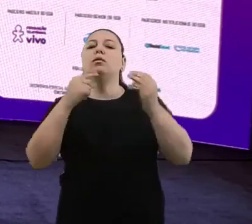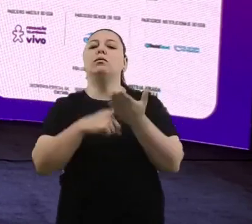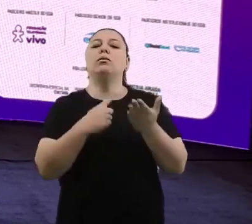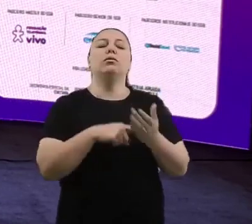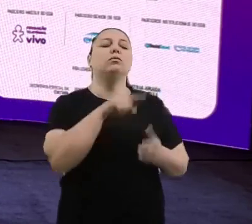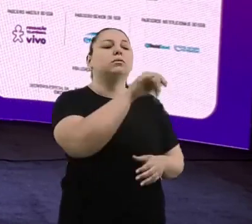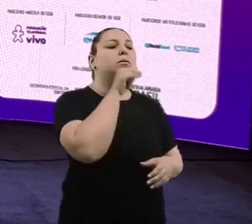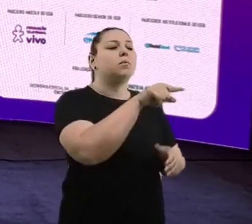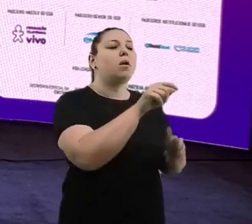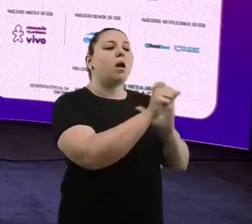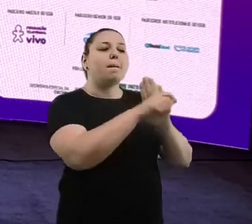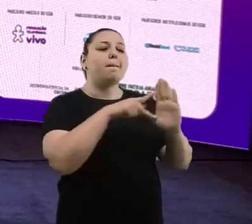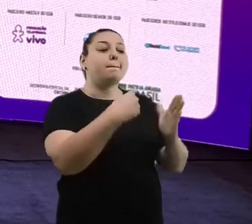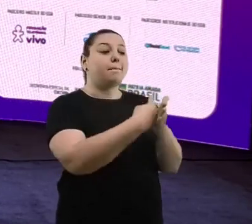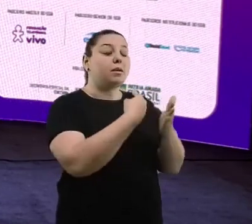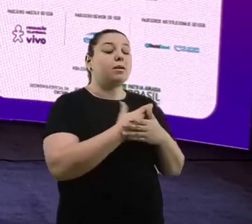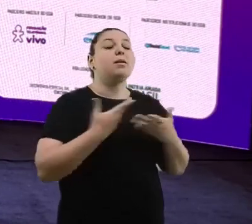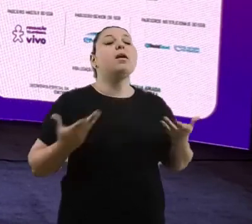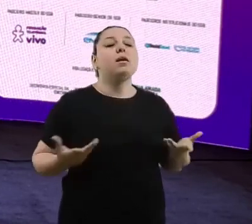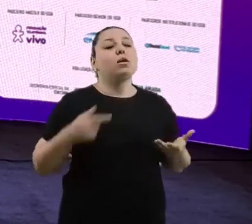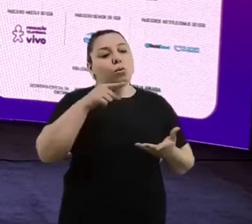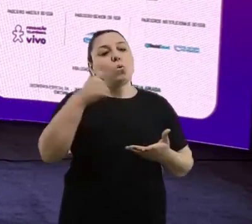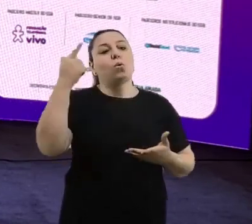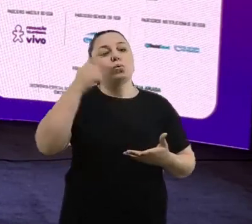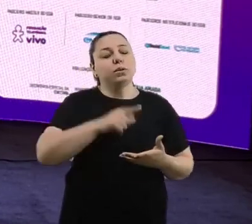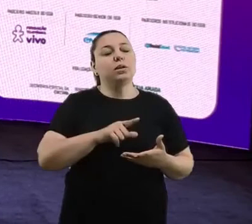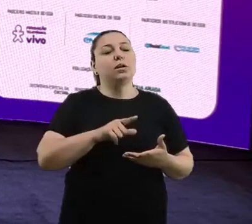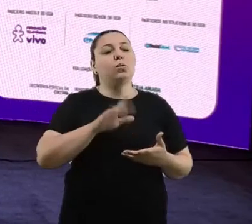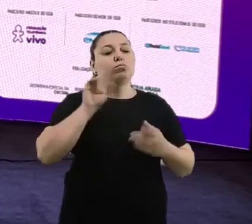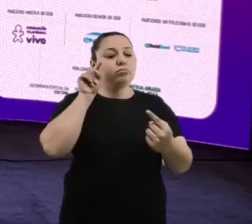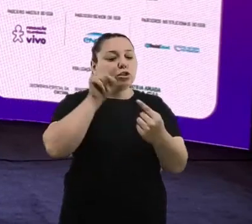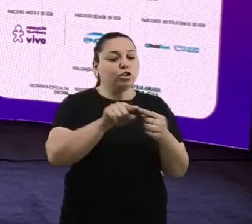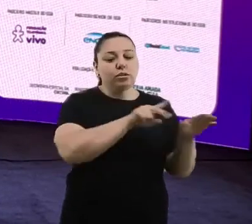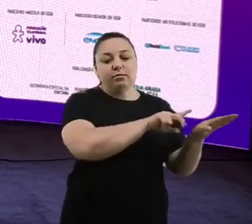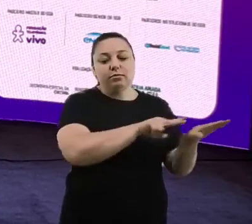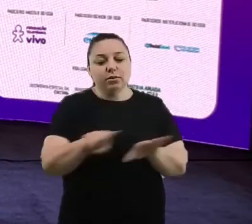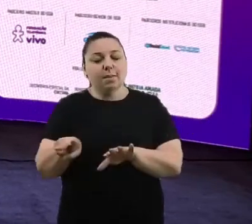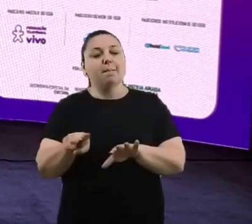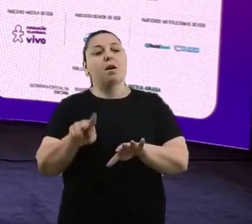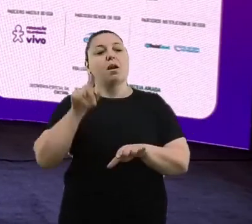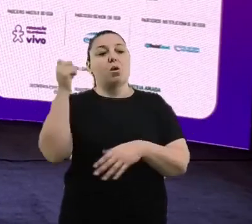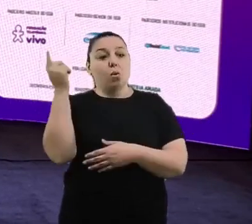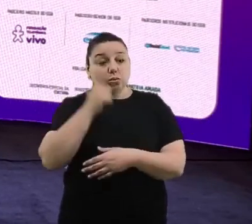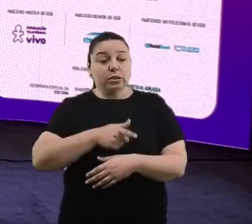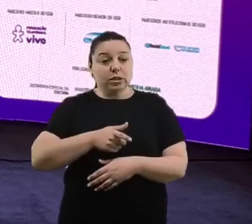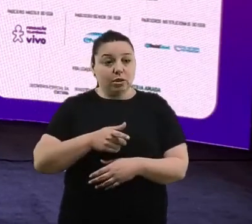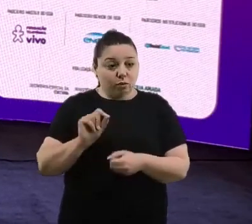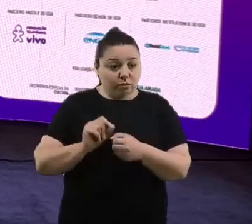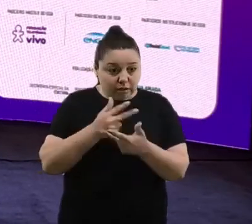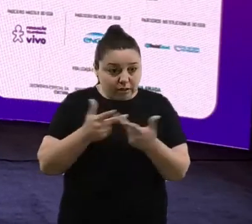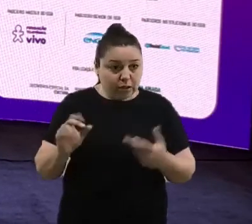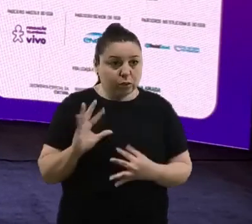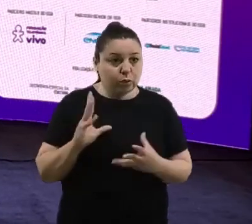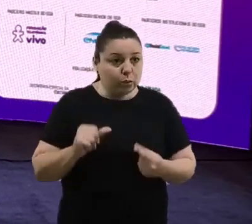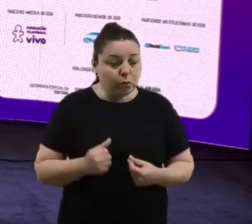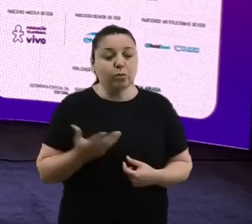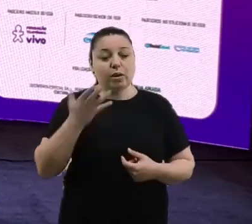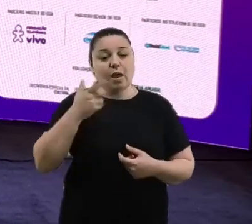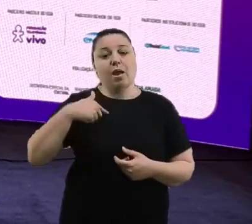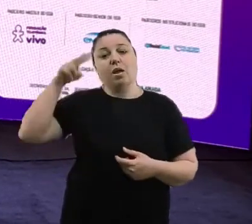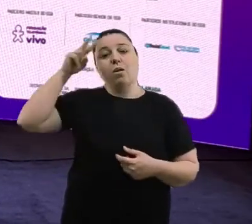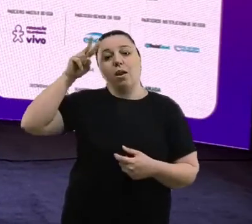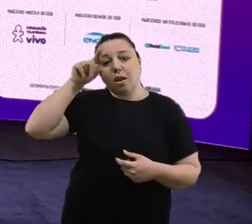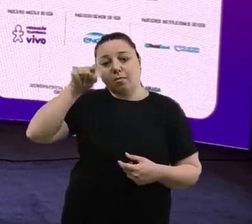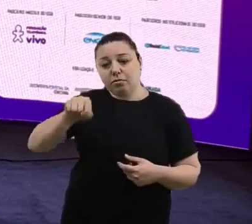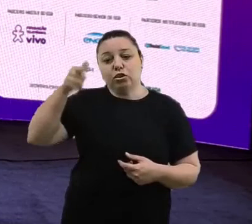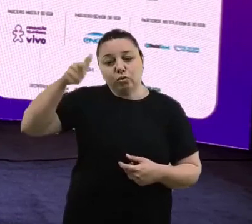conseguiu atingir os objetivos que você traçou para essa semana? Você quer ajuda que eu relembre você na próxima semana? Então, sim, o Yooper